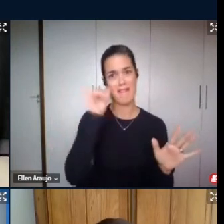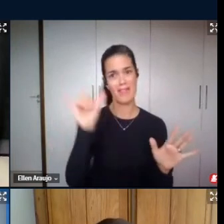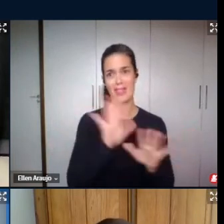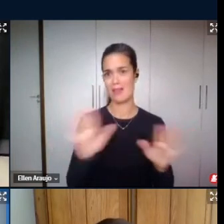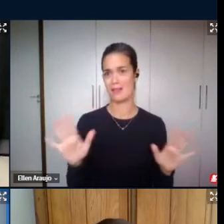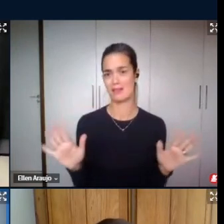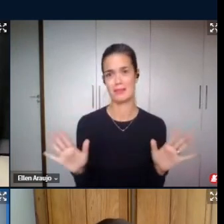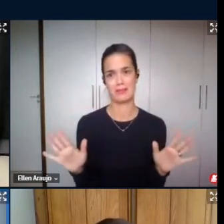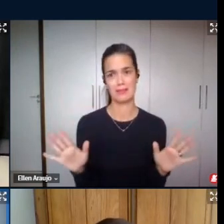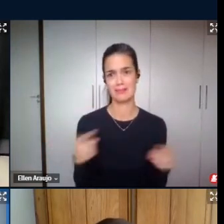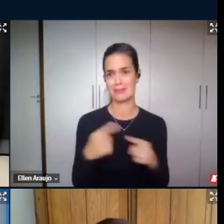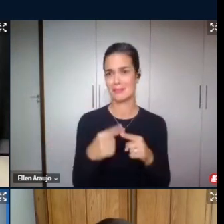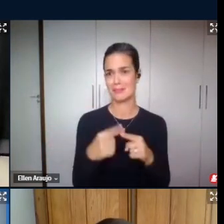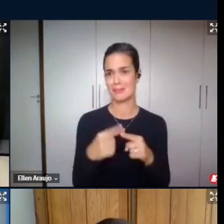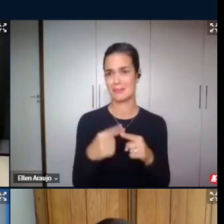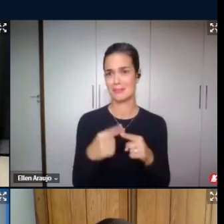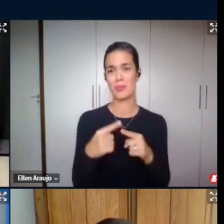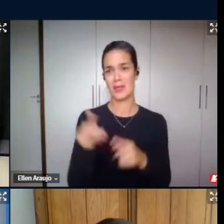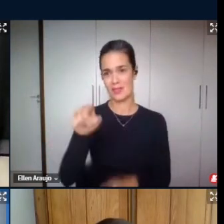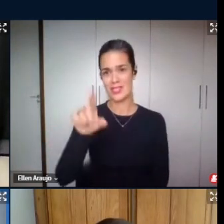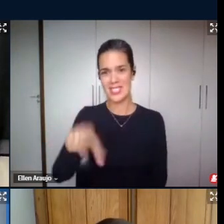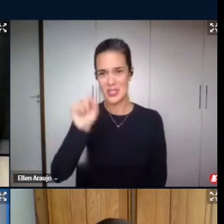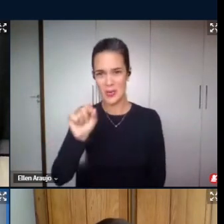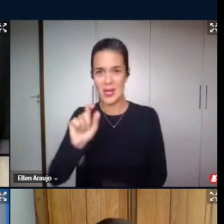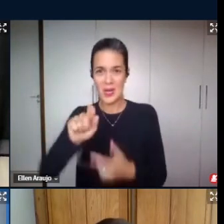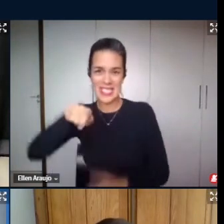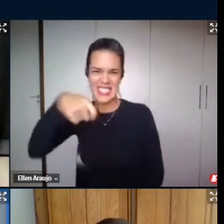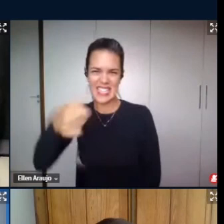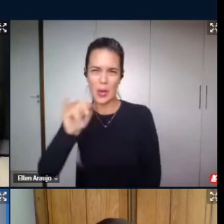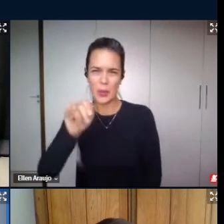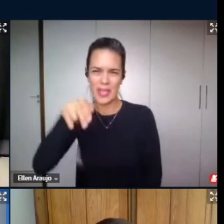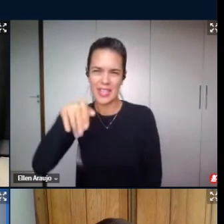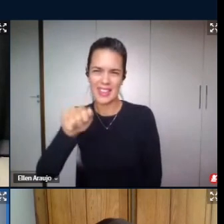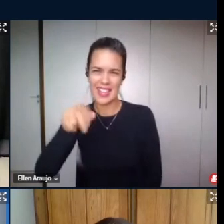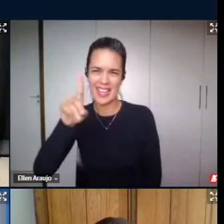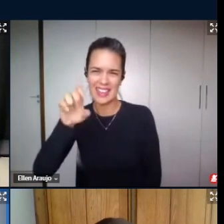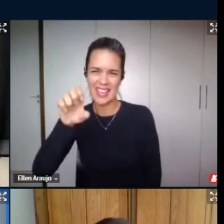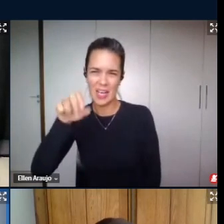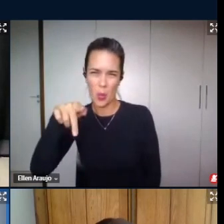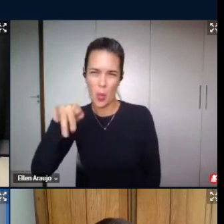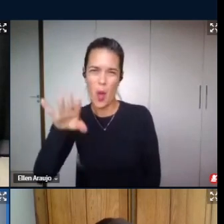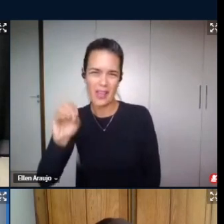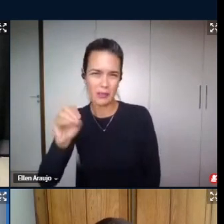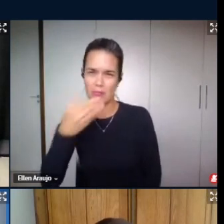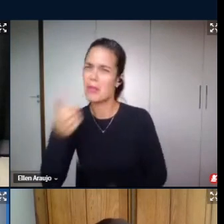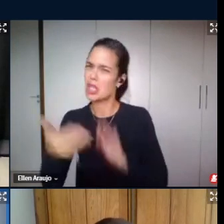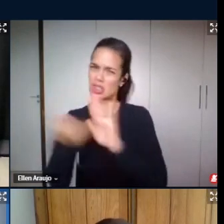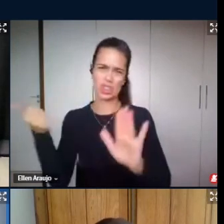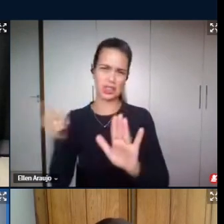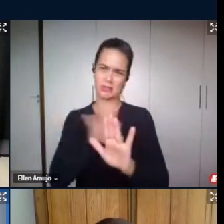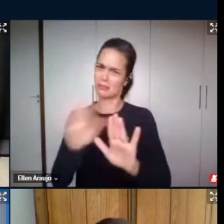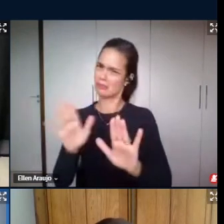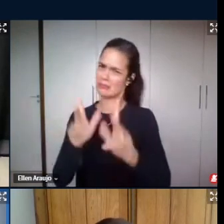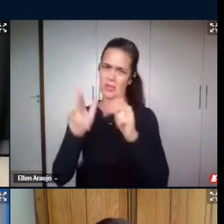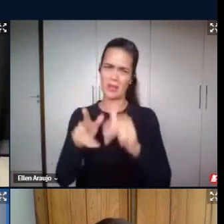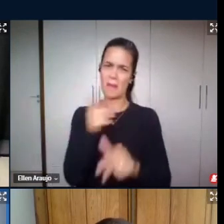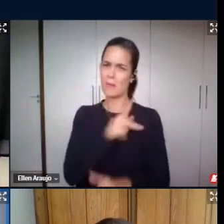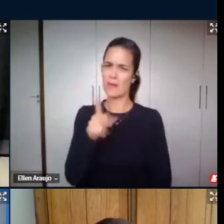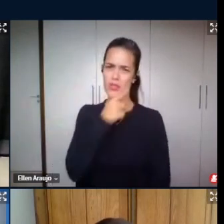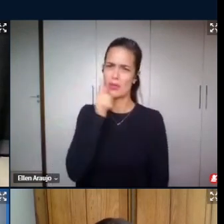termo, sinal inadequado, eu acho que tem que tirar isso daí. É inadequado, vamos encontrar a